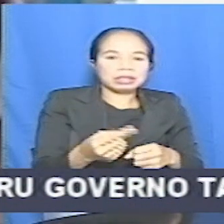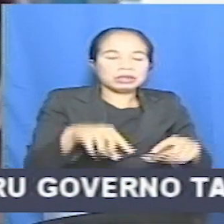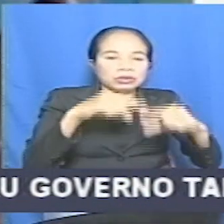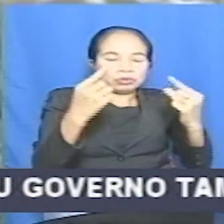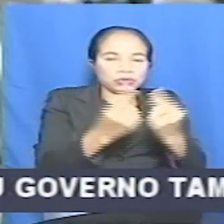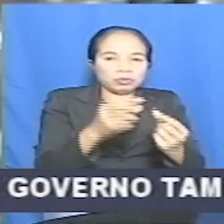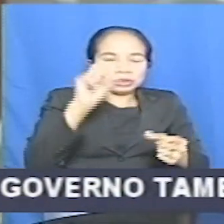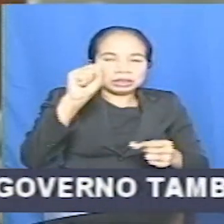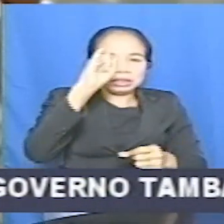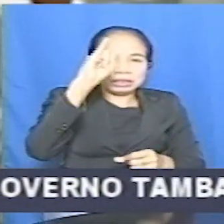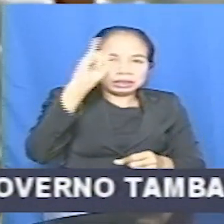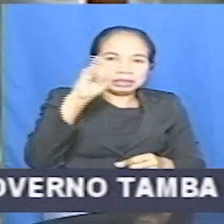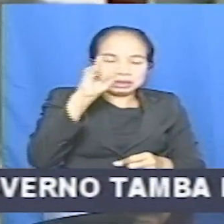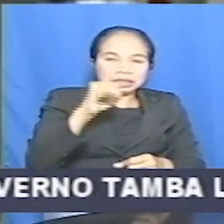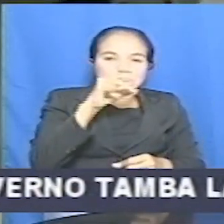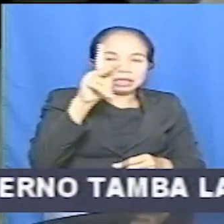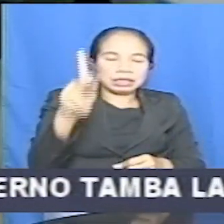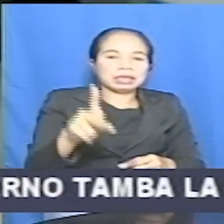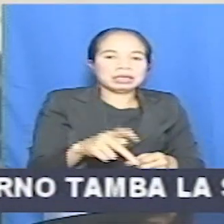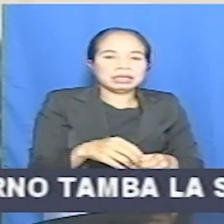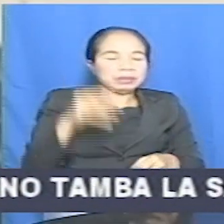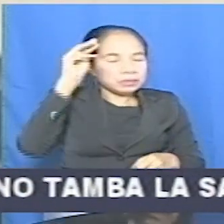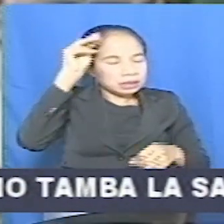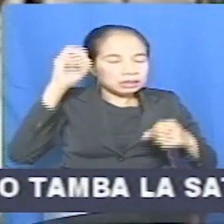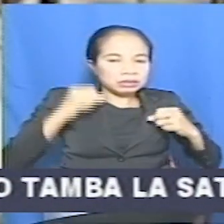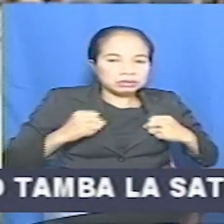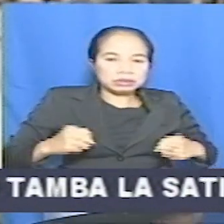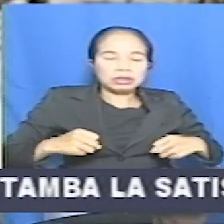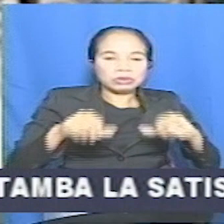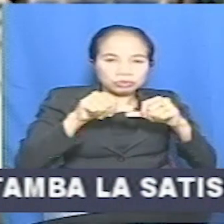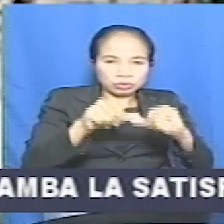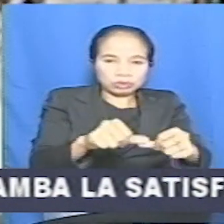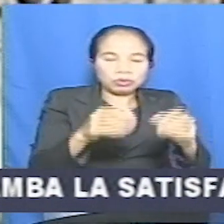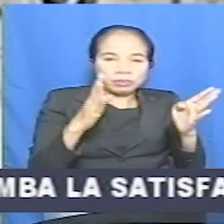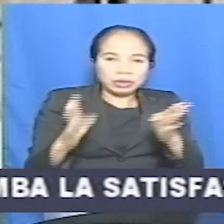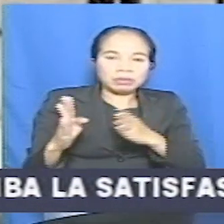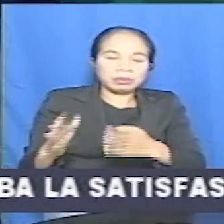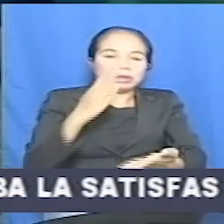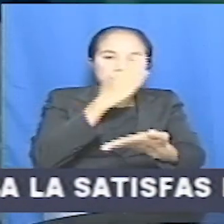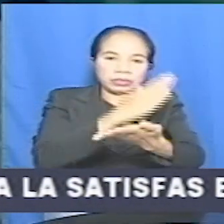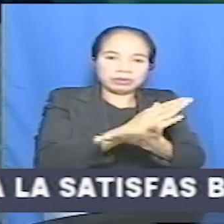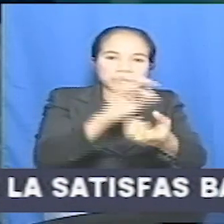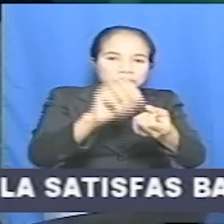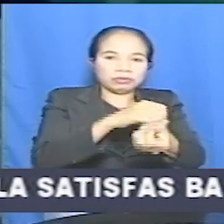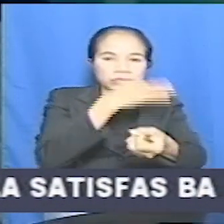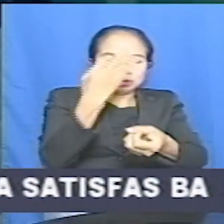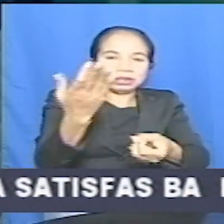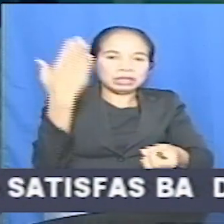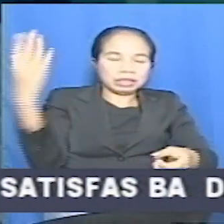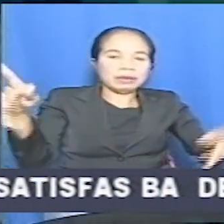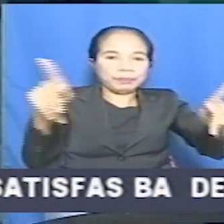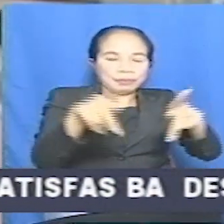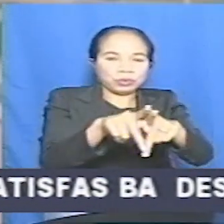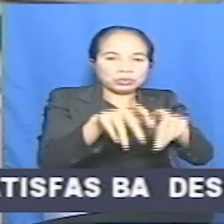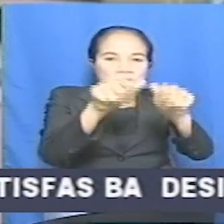e Situação Integrados estão no crise. O Ministério da Saúde continua a preparar para a prevenção COVID-19 e aposto administrativo